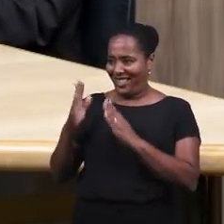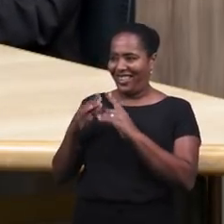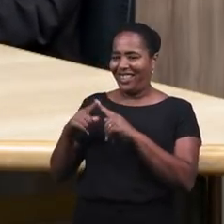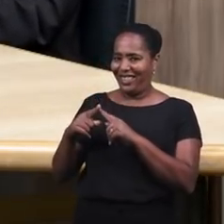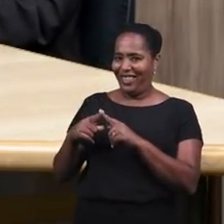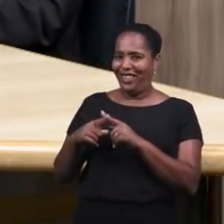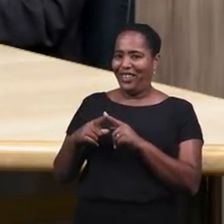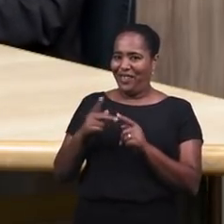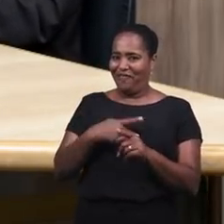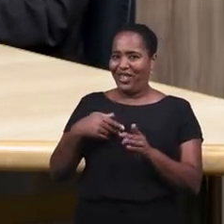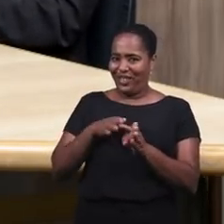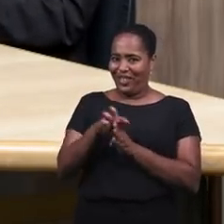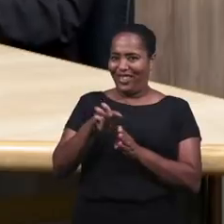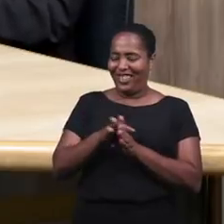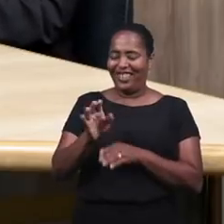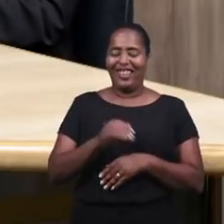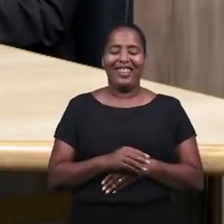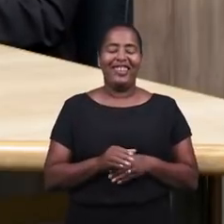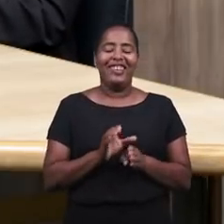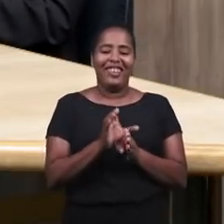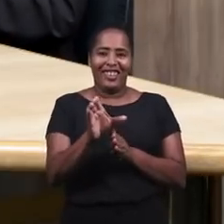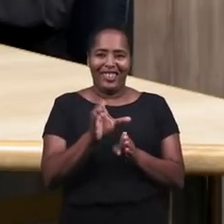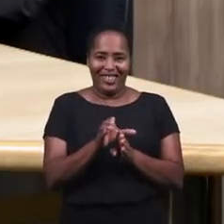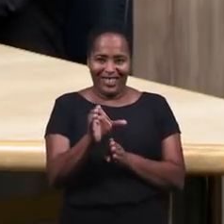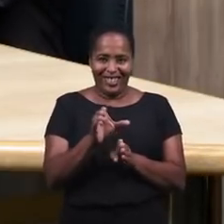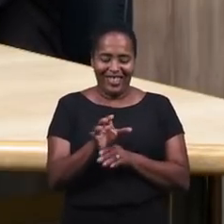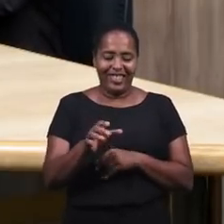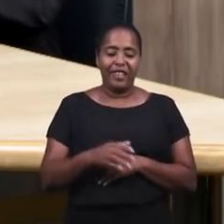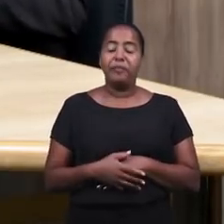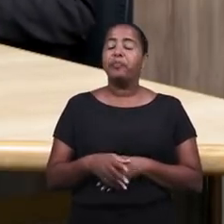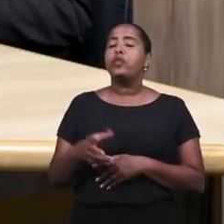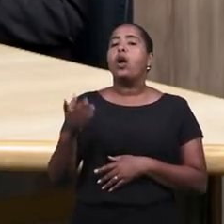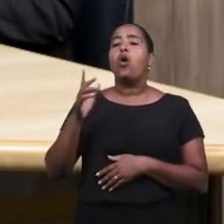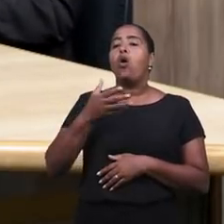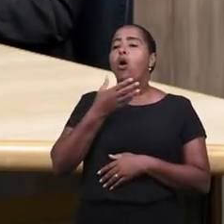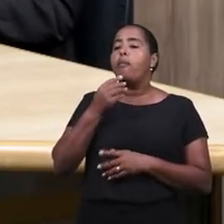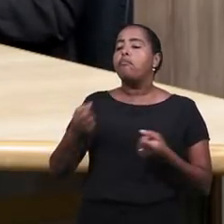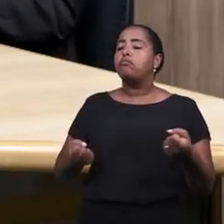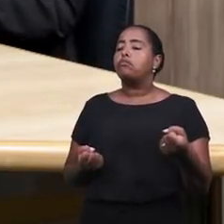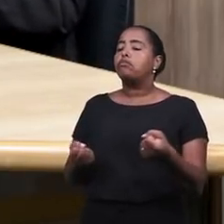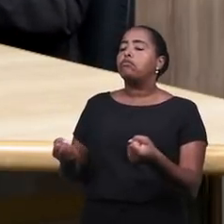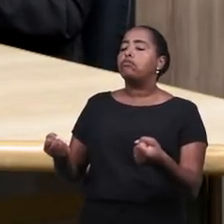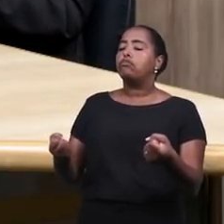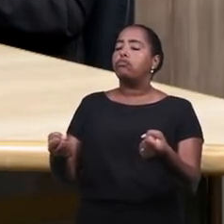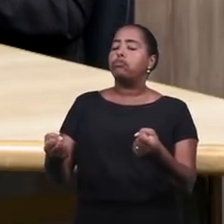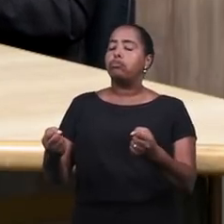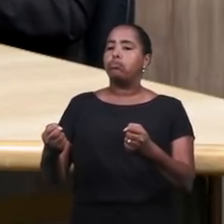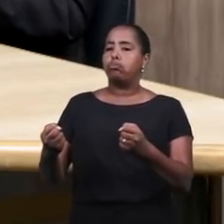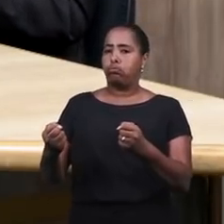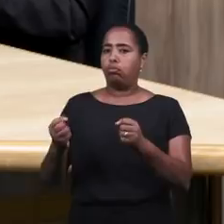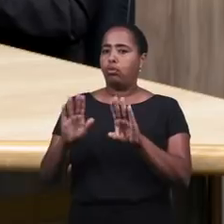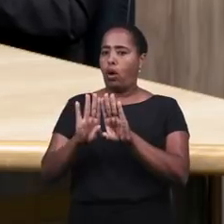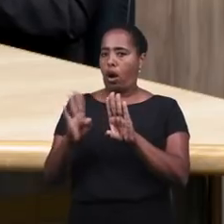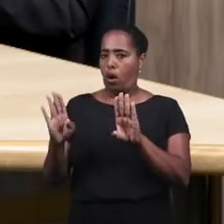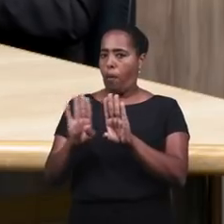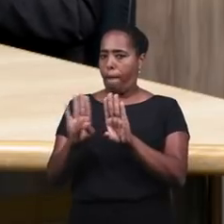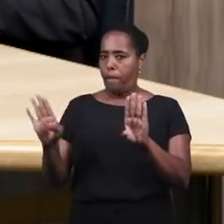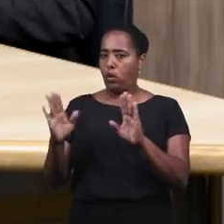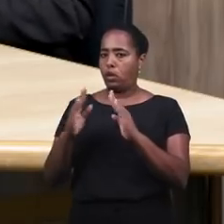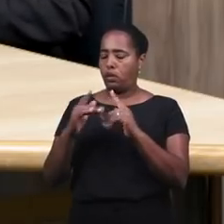dele. Alguns vezes o pastor parou um carro no domingo na porta da igreja, uma senhora com um neném no colo.